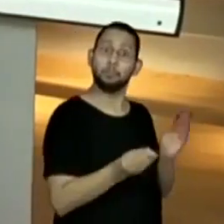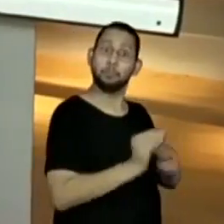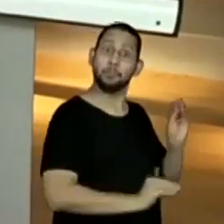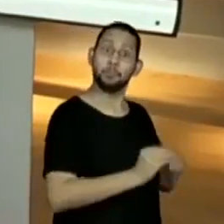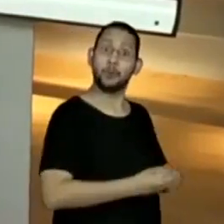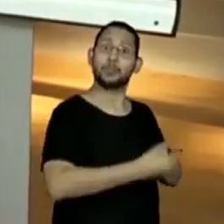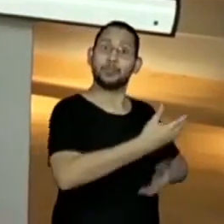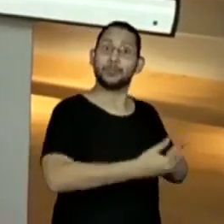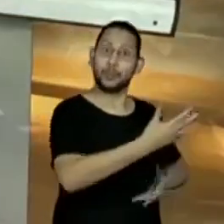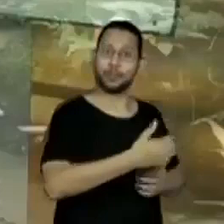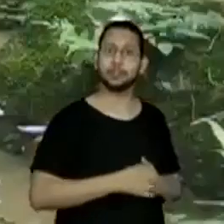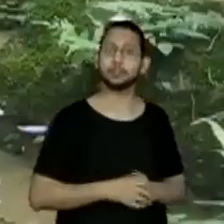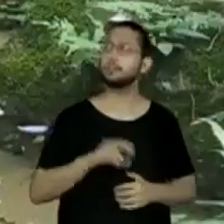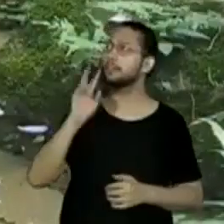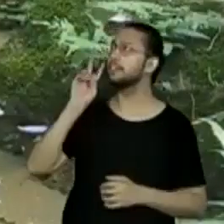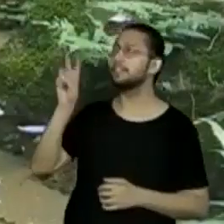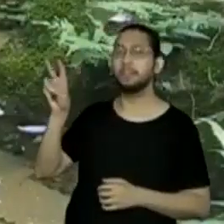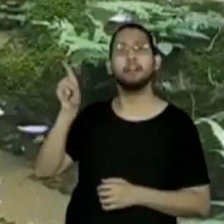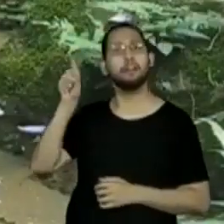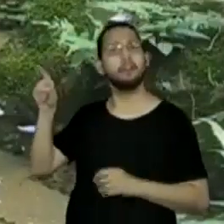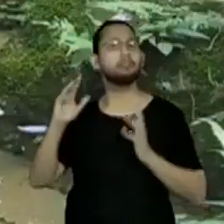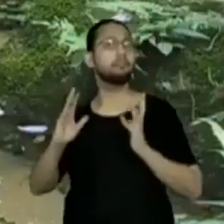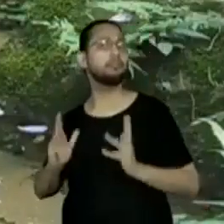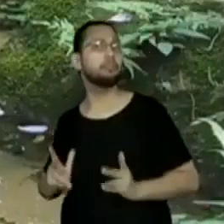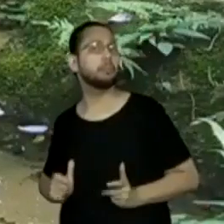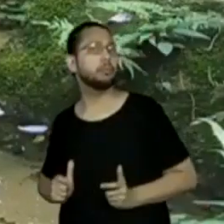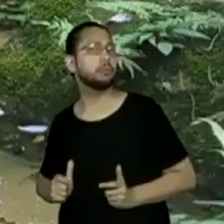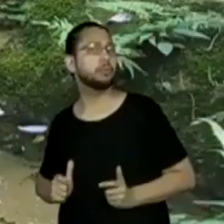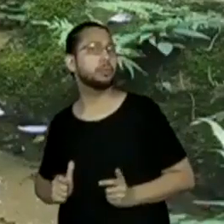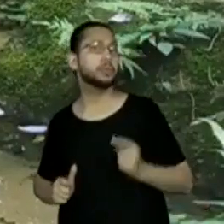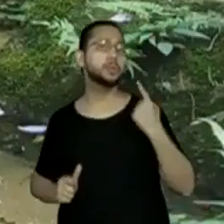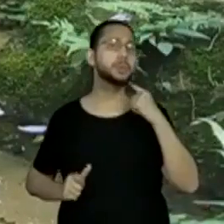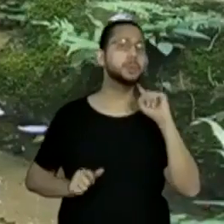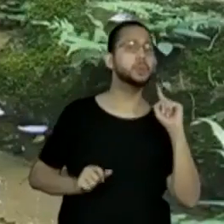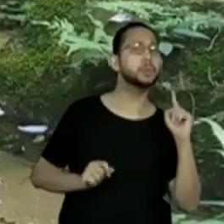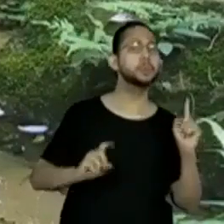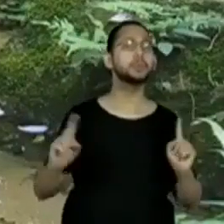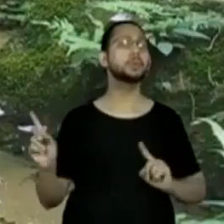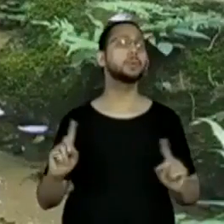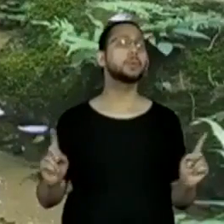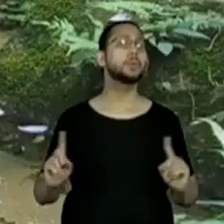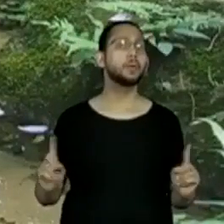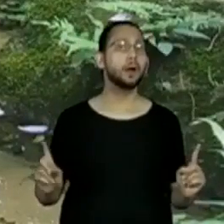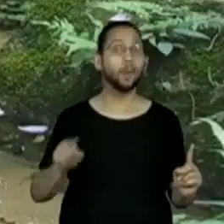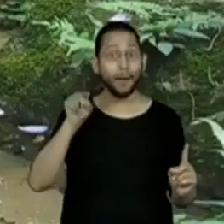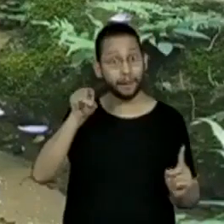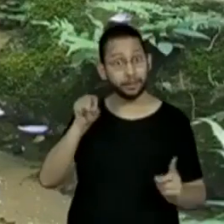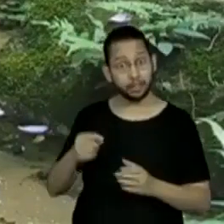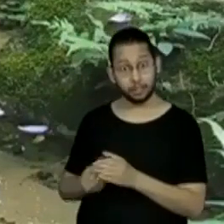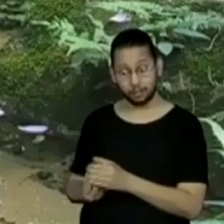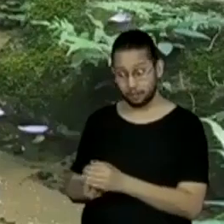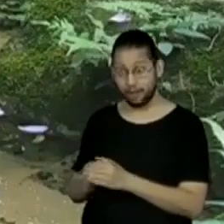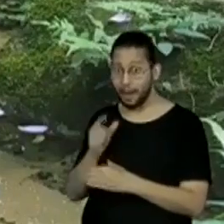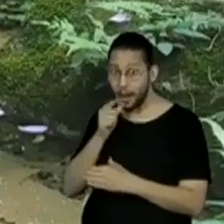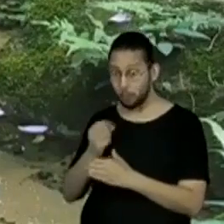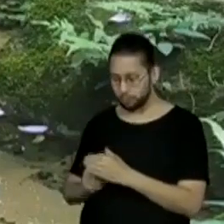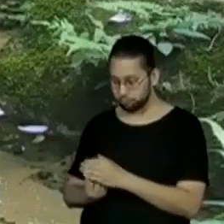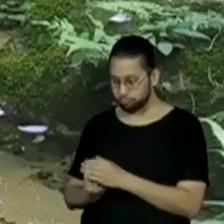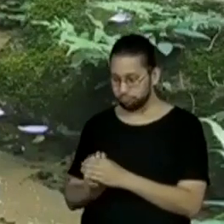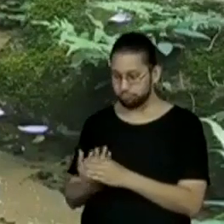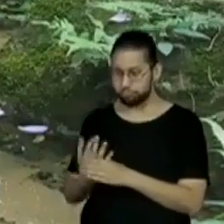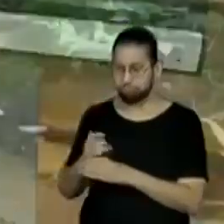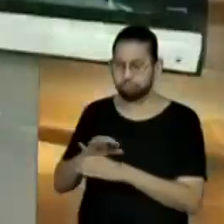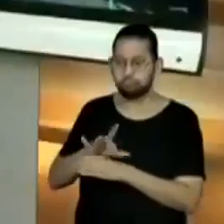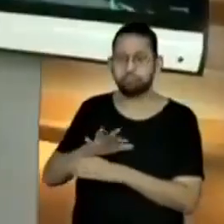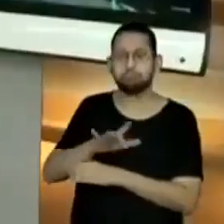comentários segundo esta imagem. Este é um rio limpo ou é um rio sujo? Esta nascente é uma nascente limpa ou é uma